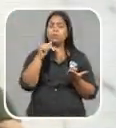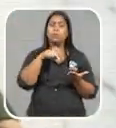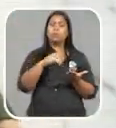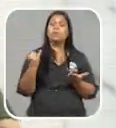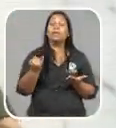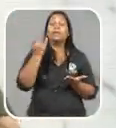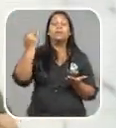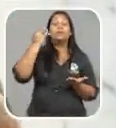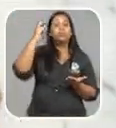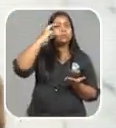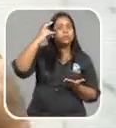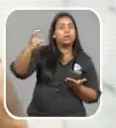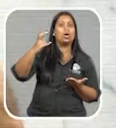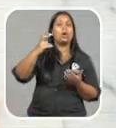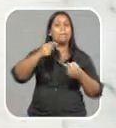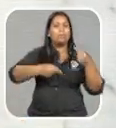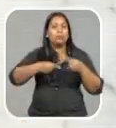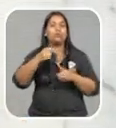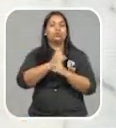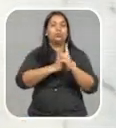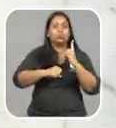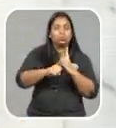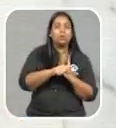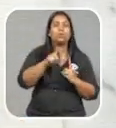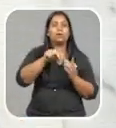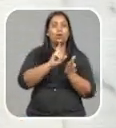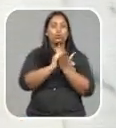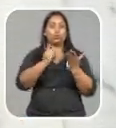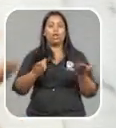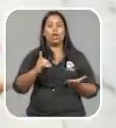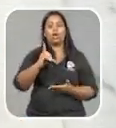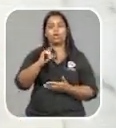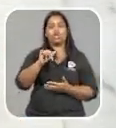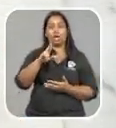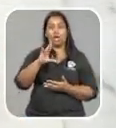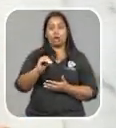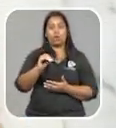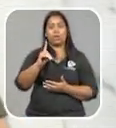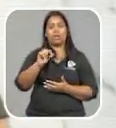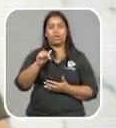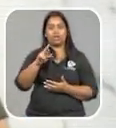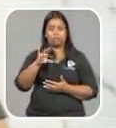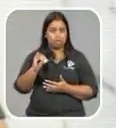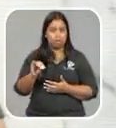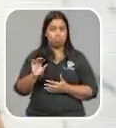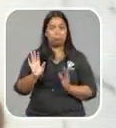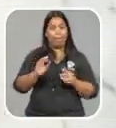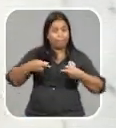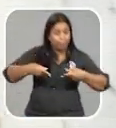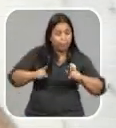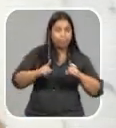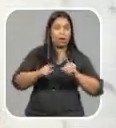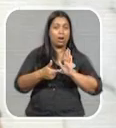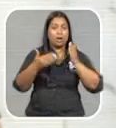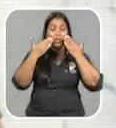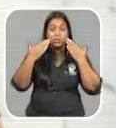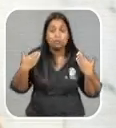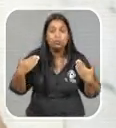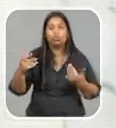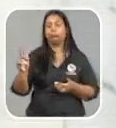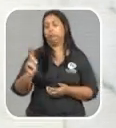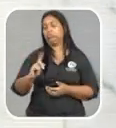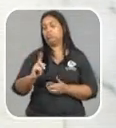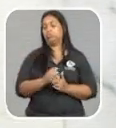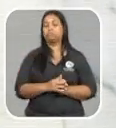Diário da Região. E quando eu cito assim, não é para provocar nem expor, é até uma forma de reconhecer a importância.